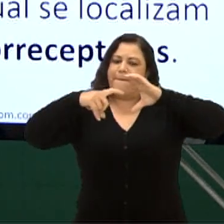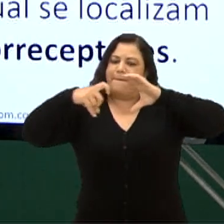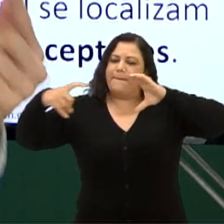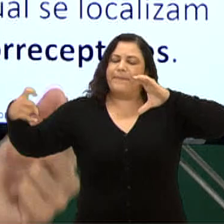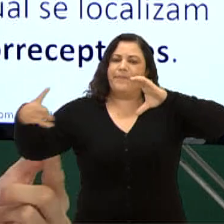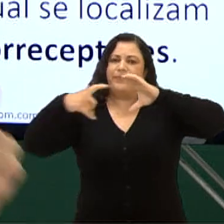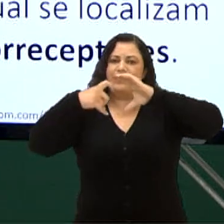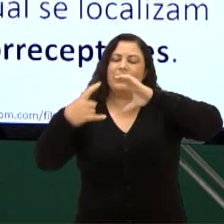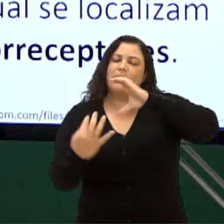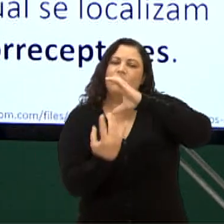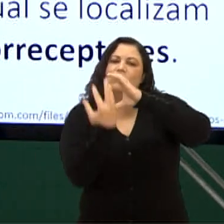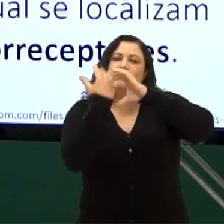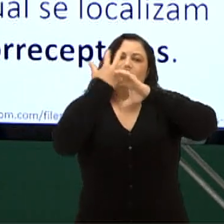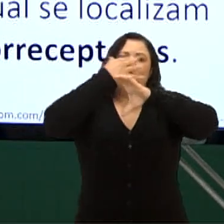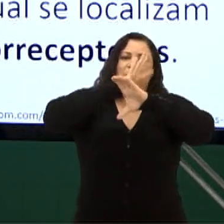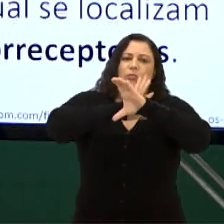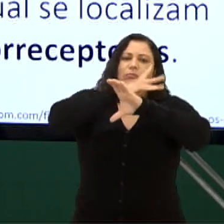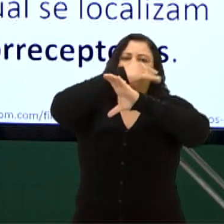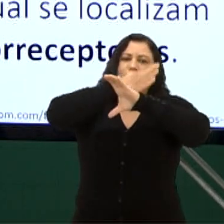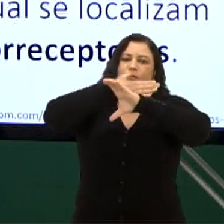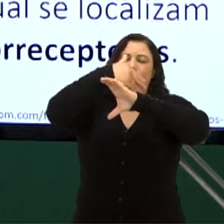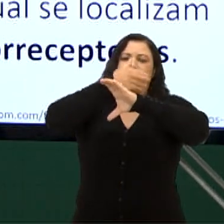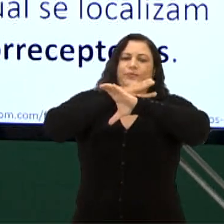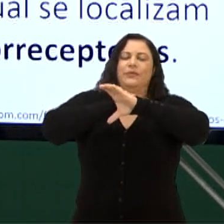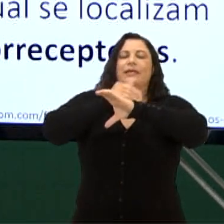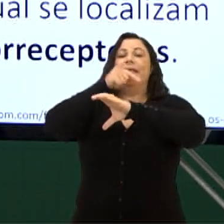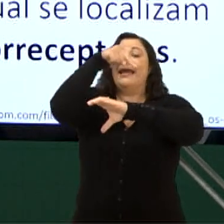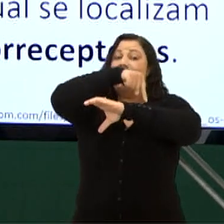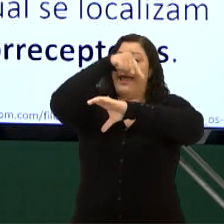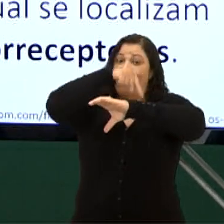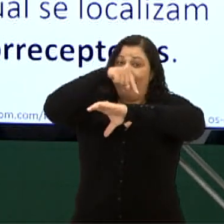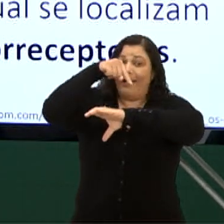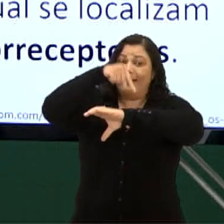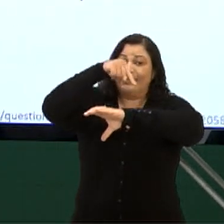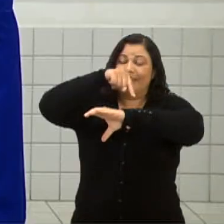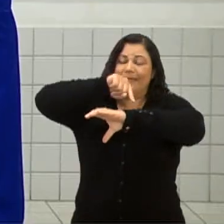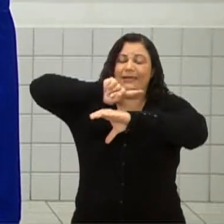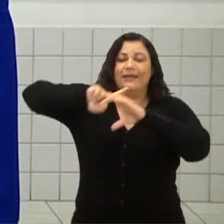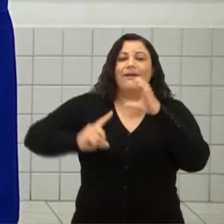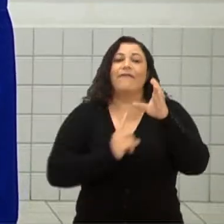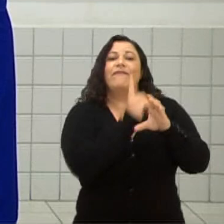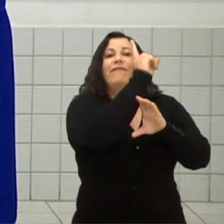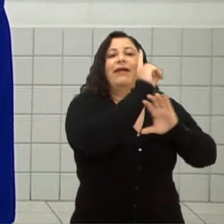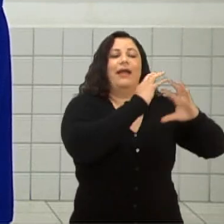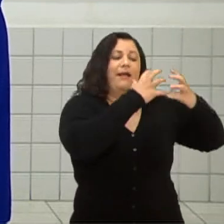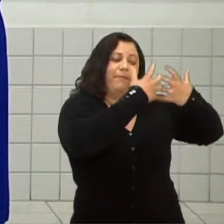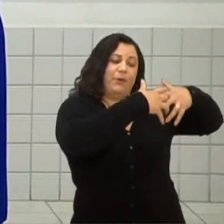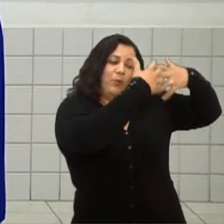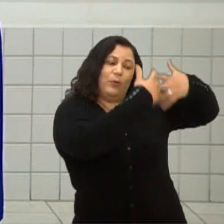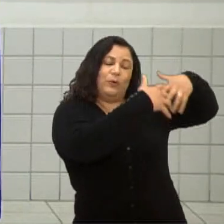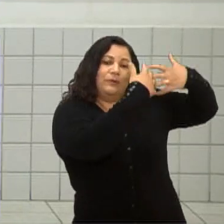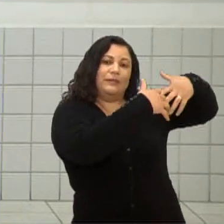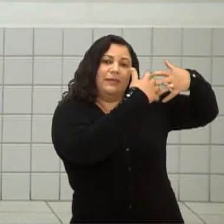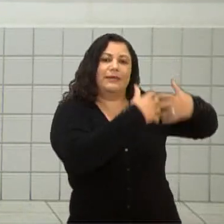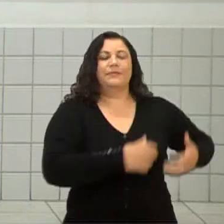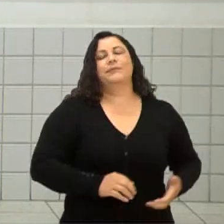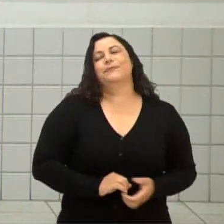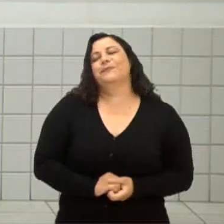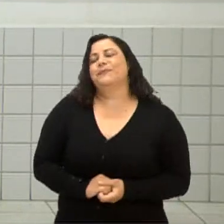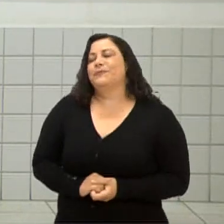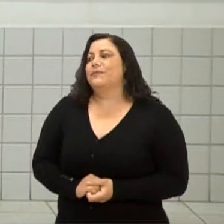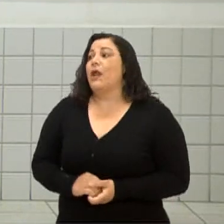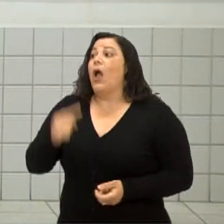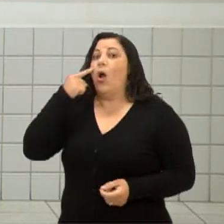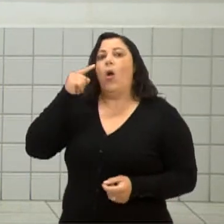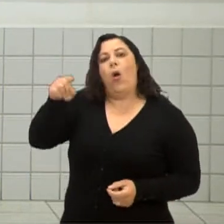mecanorreceptores traduzem essa informação que chega até o cérebro, que foi a Iris que falou. Isso. Ó, a gente está aqui, professora Mona Lisa, lá